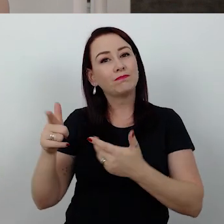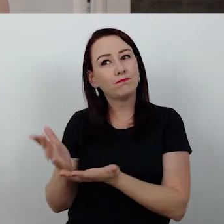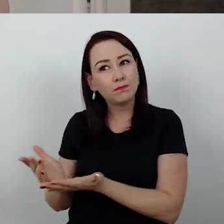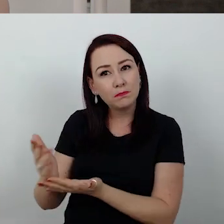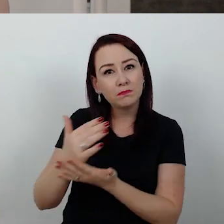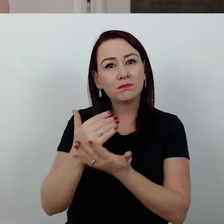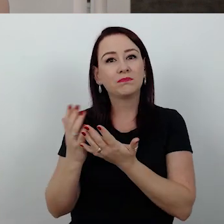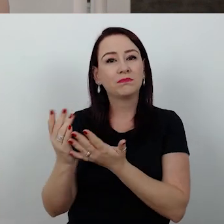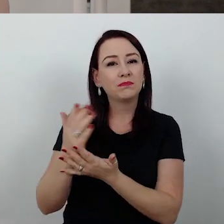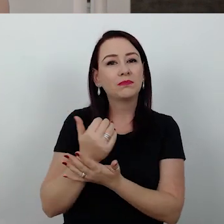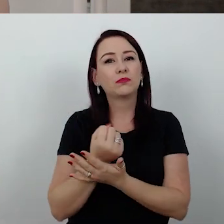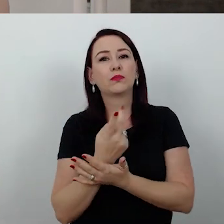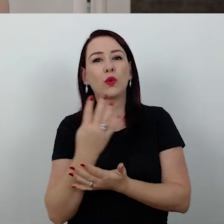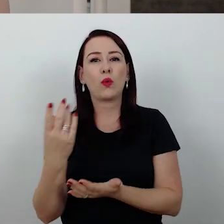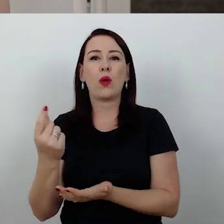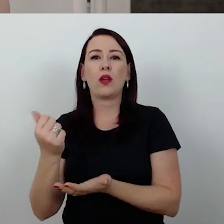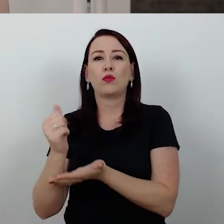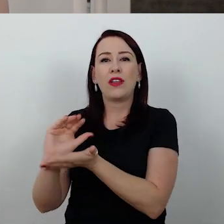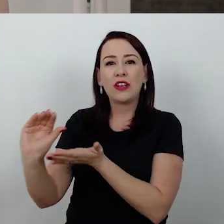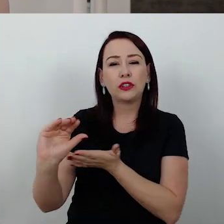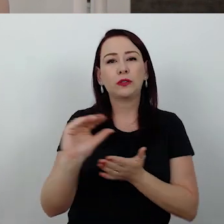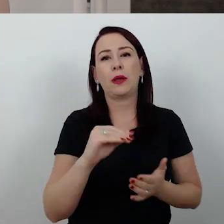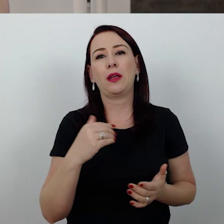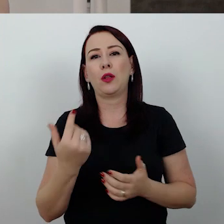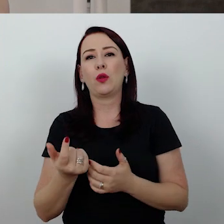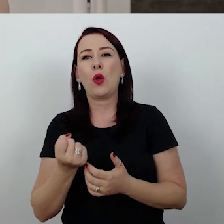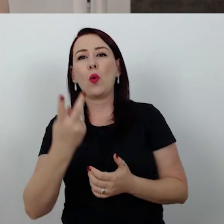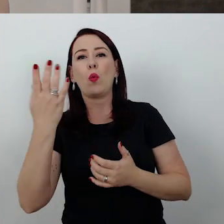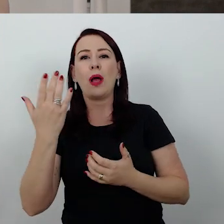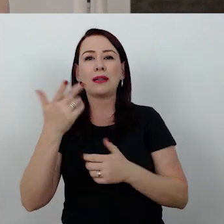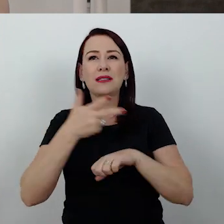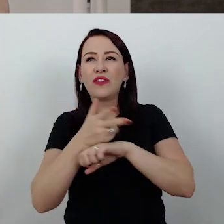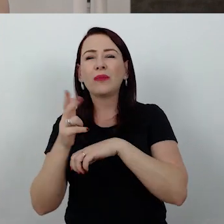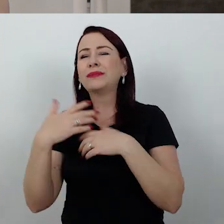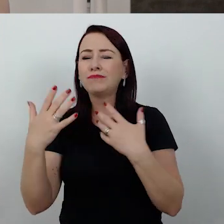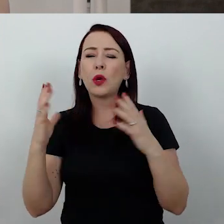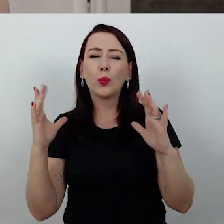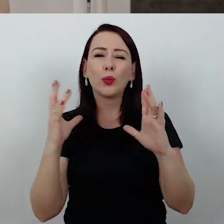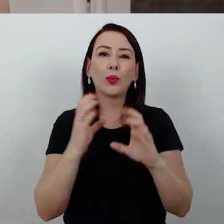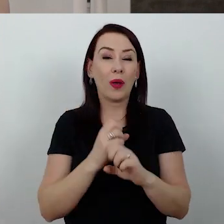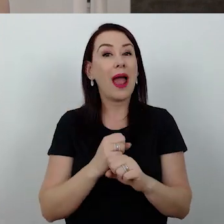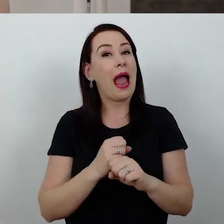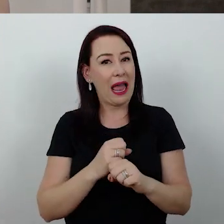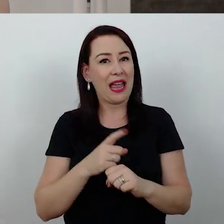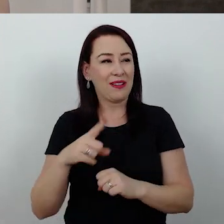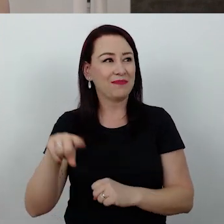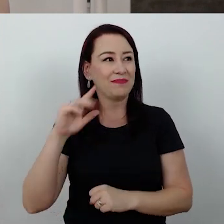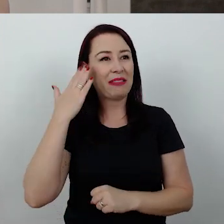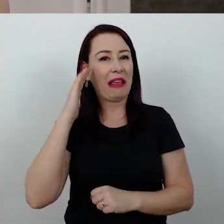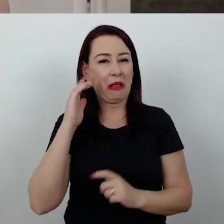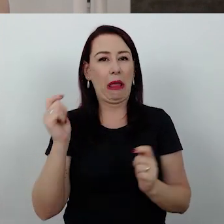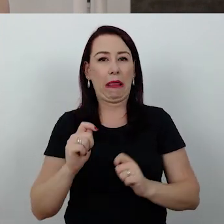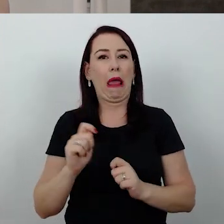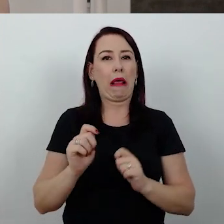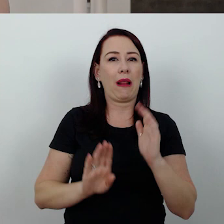coletar essas informações, como coletar financeiramente, como, né, então, poxa, a gente entendeu que era realmente uma